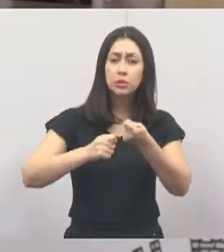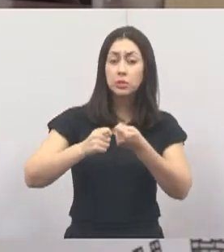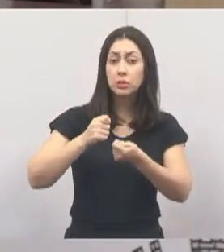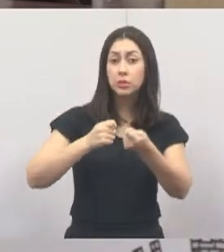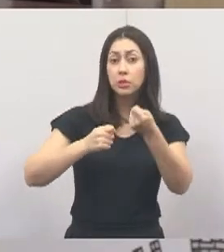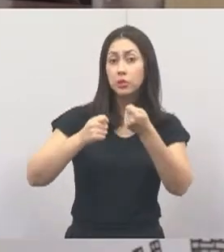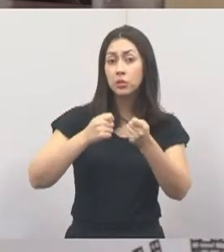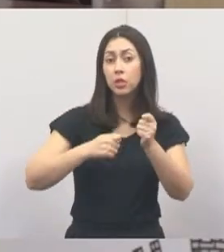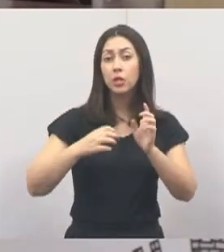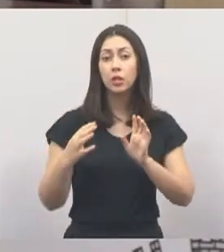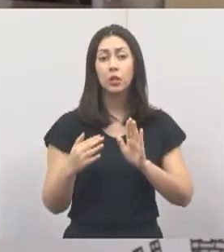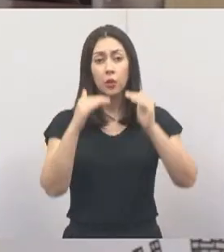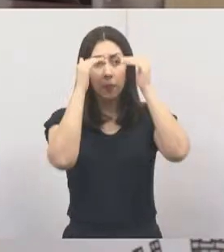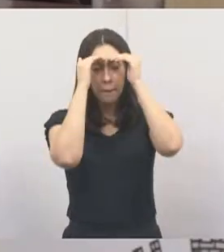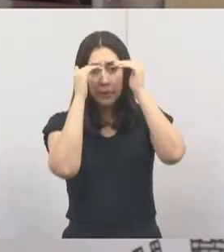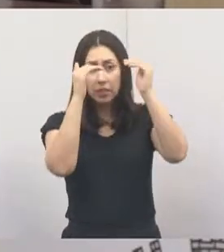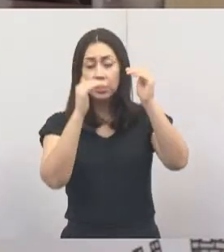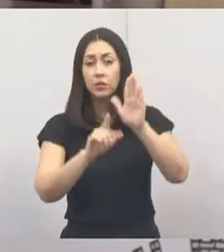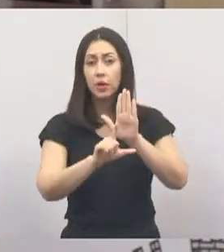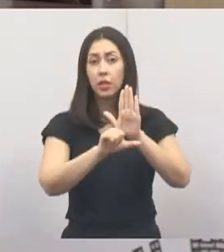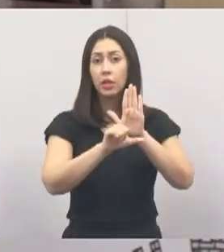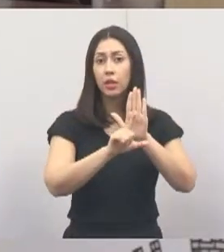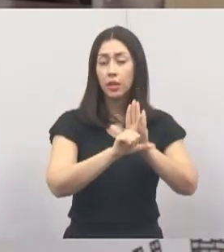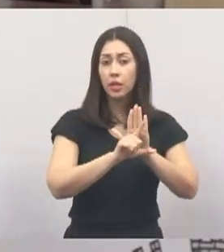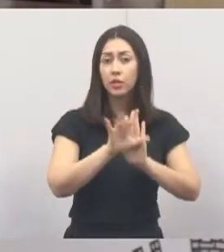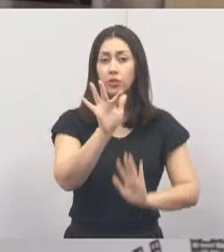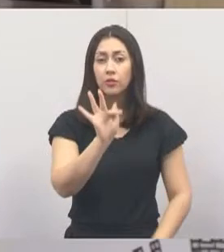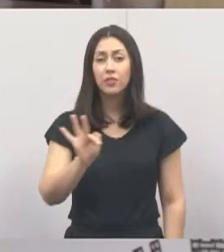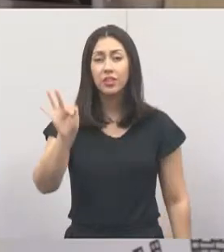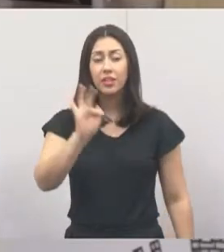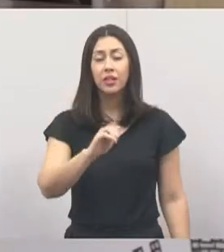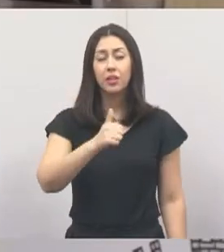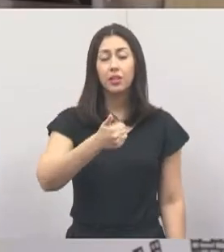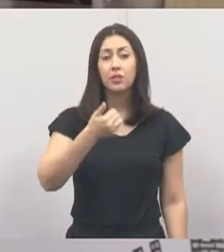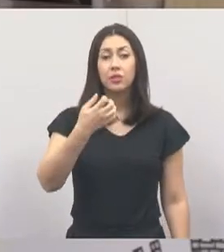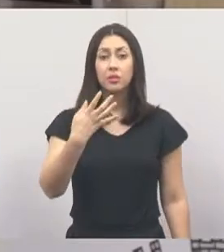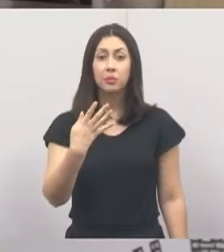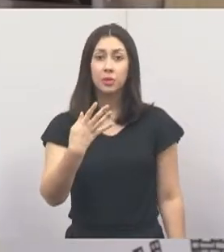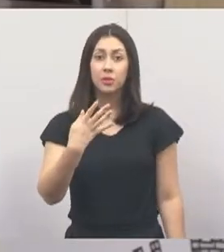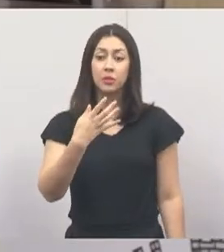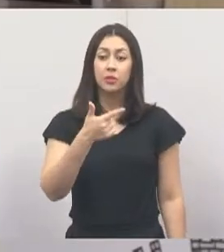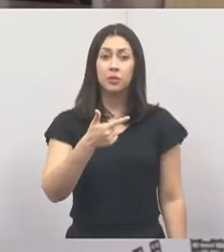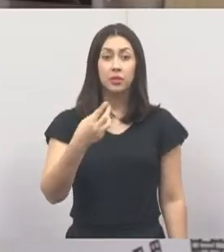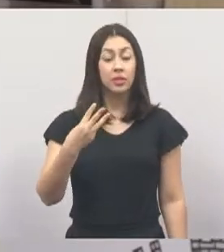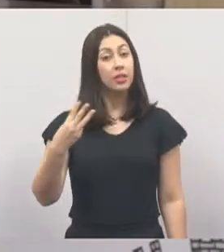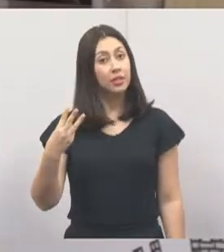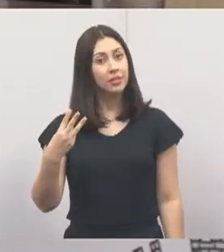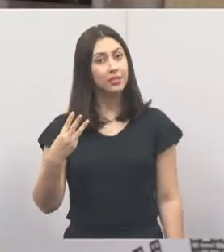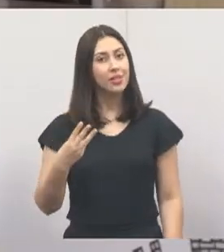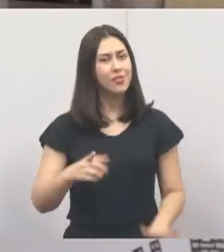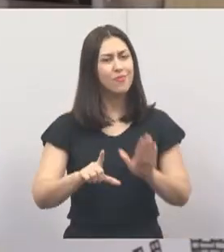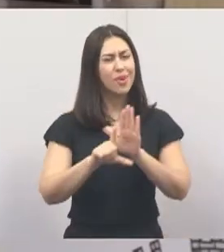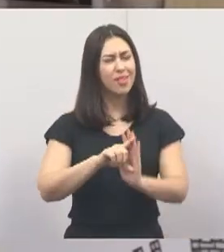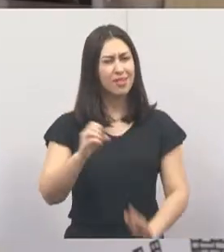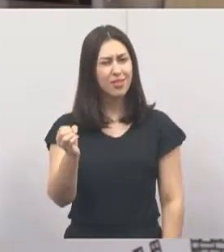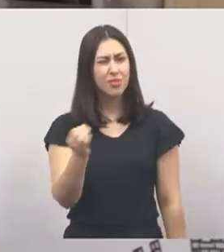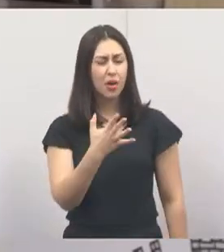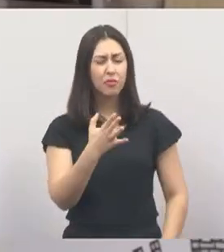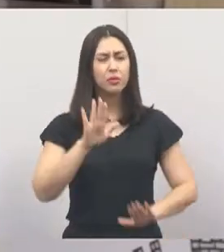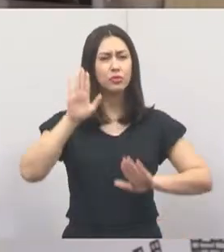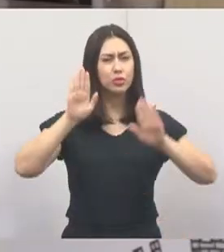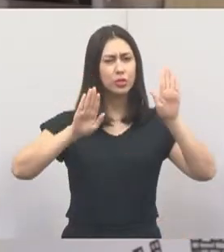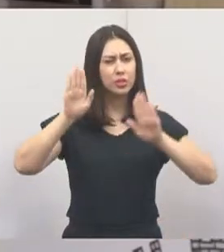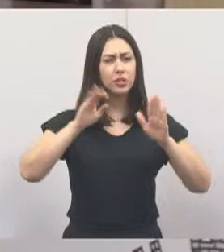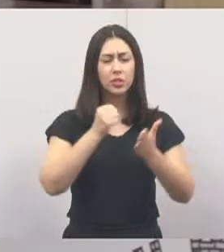às exigências da Lei Federal número 14.133, a nova Lei de Licitações e Contratações,